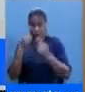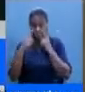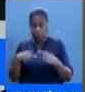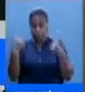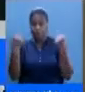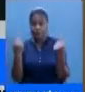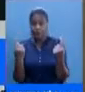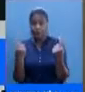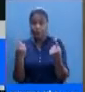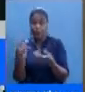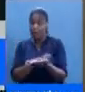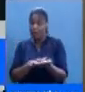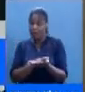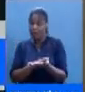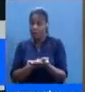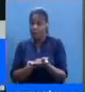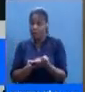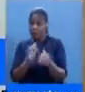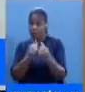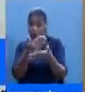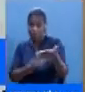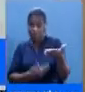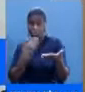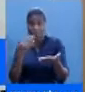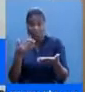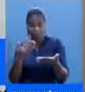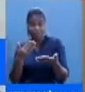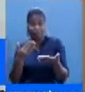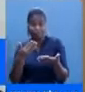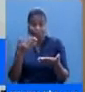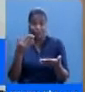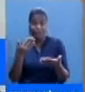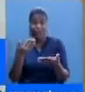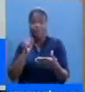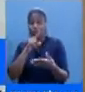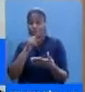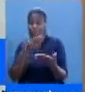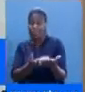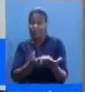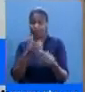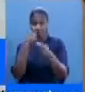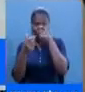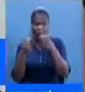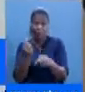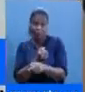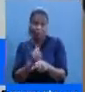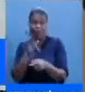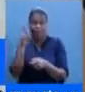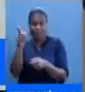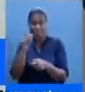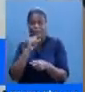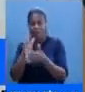público, com base numa credencial que será disponibilizada a este trabalhador, e beneficia do